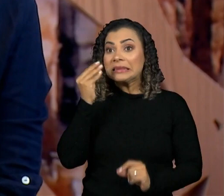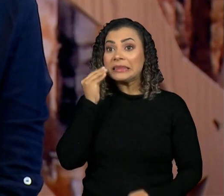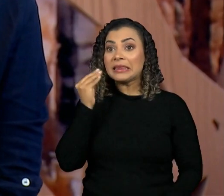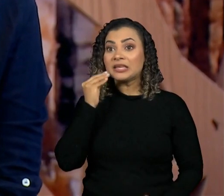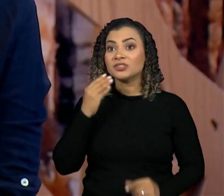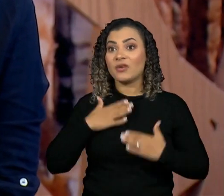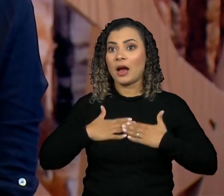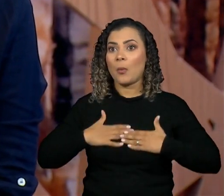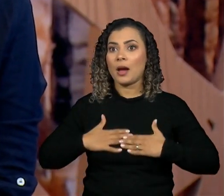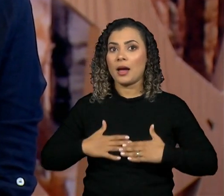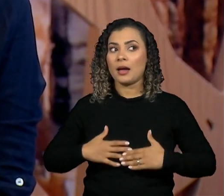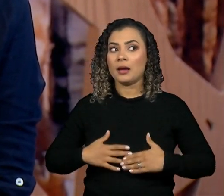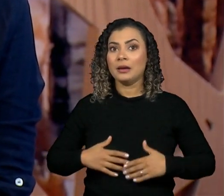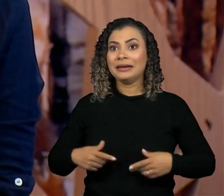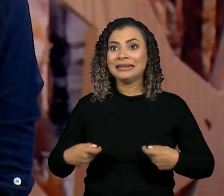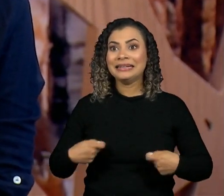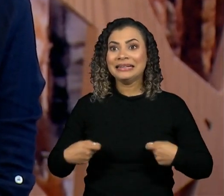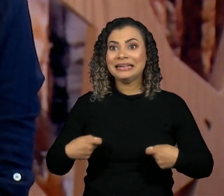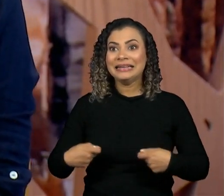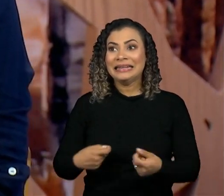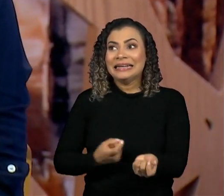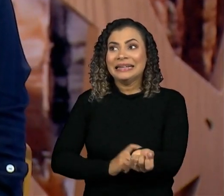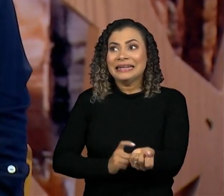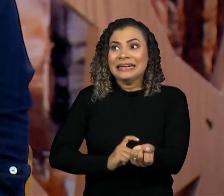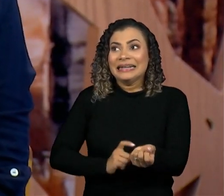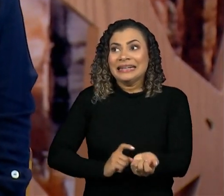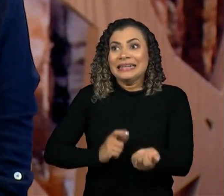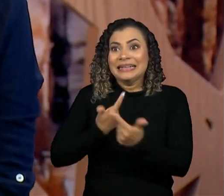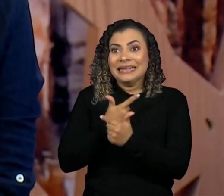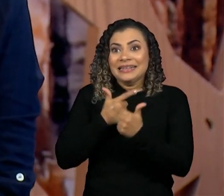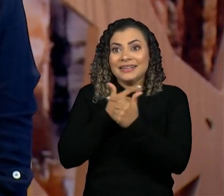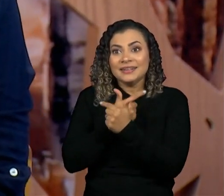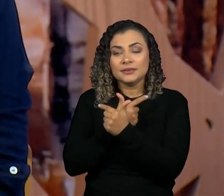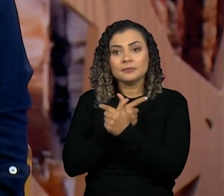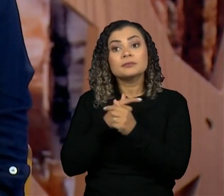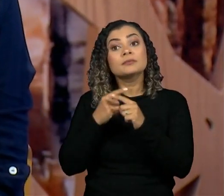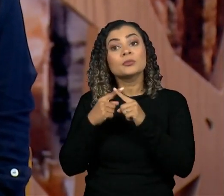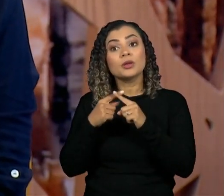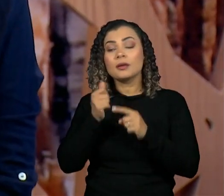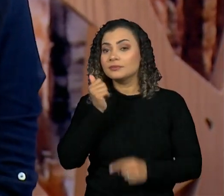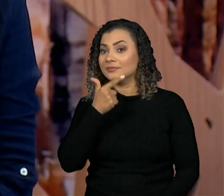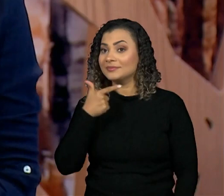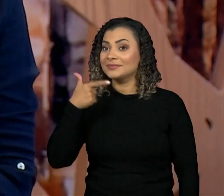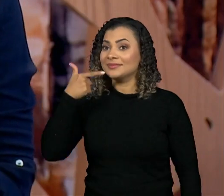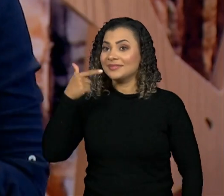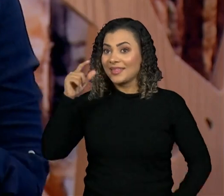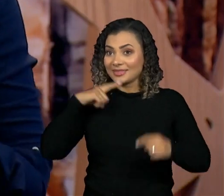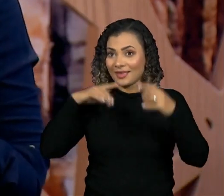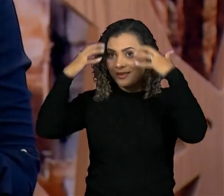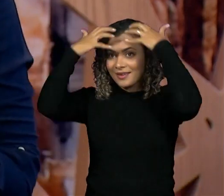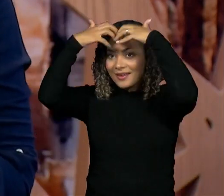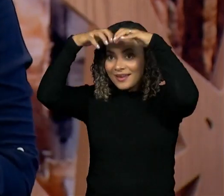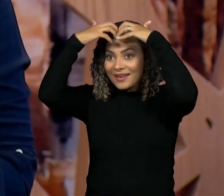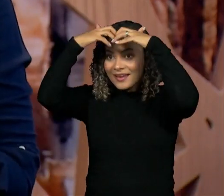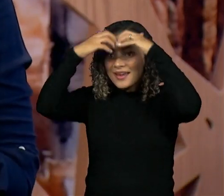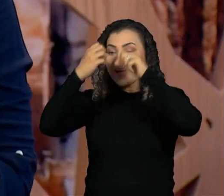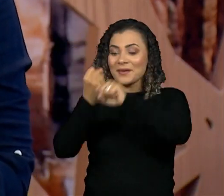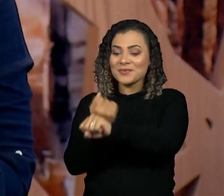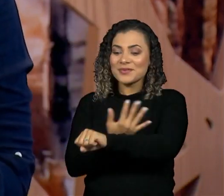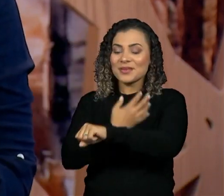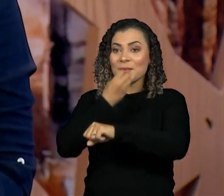tentativa de acalmar, né? Se a gente for lembrar que quando a gente sorrir, neurotransmissores, sensações